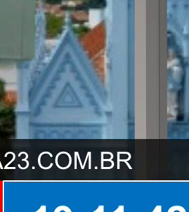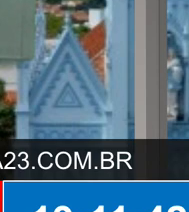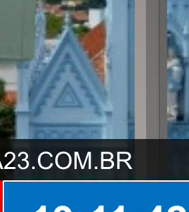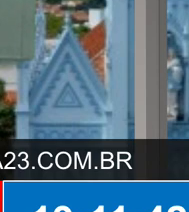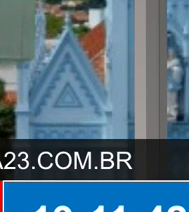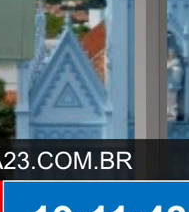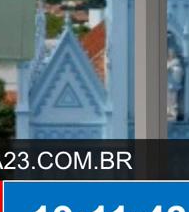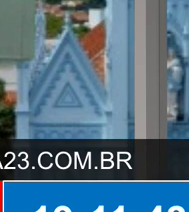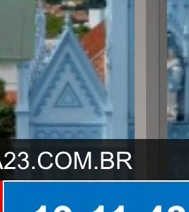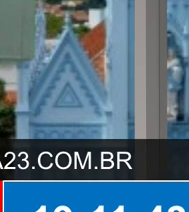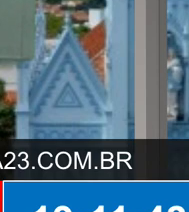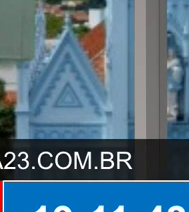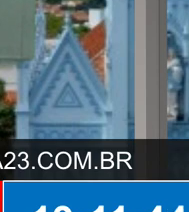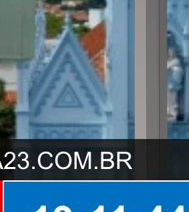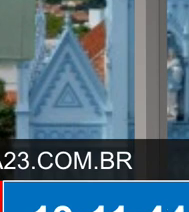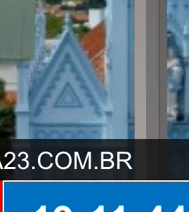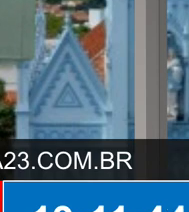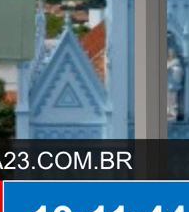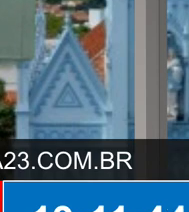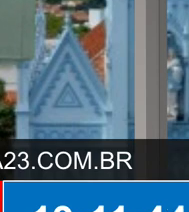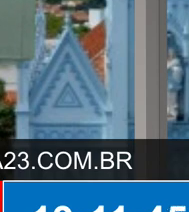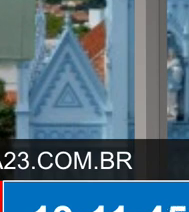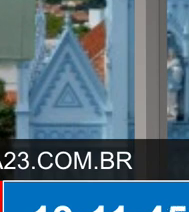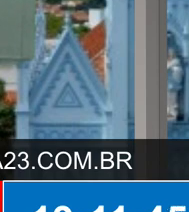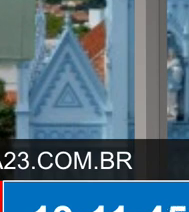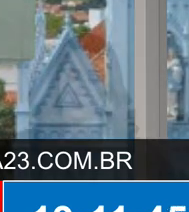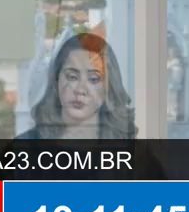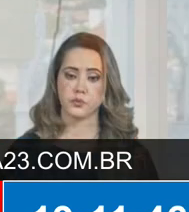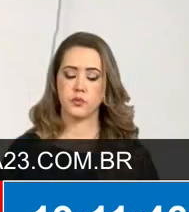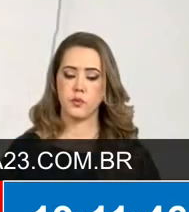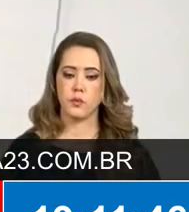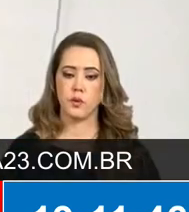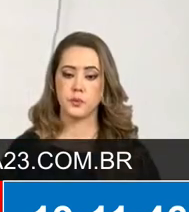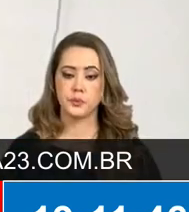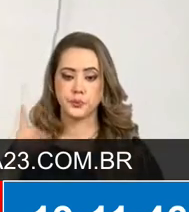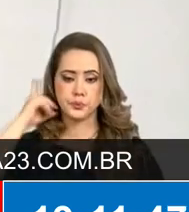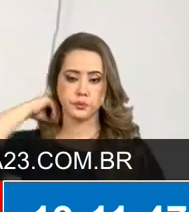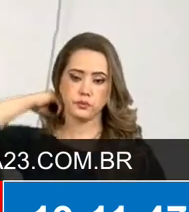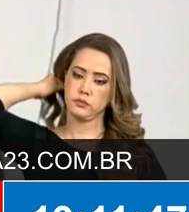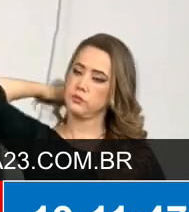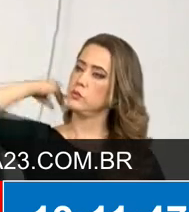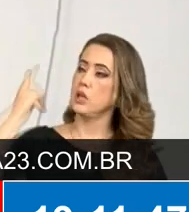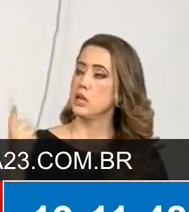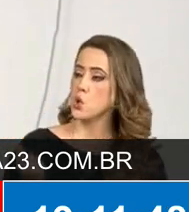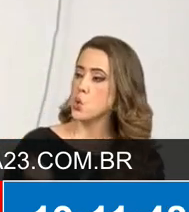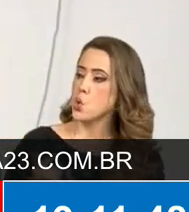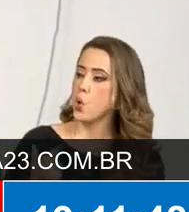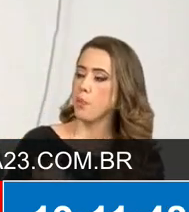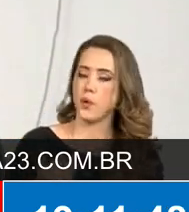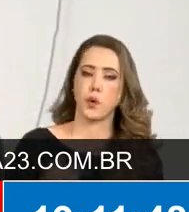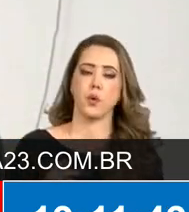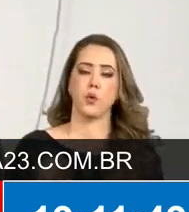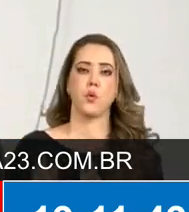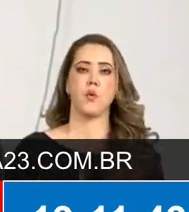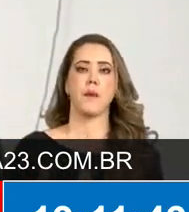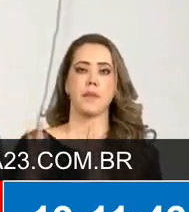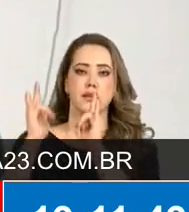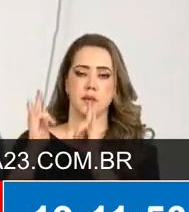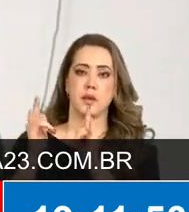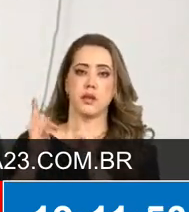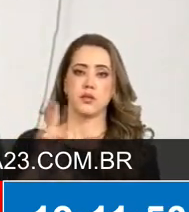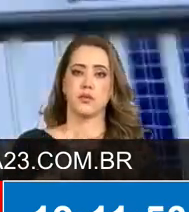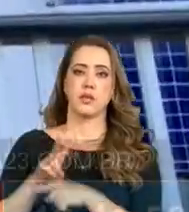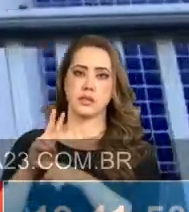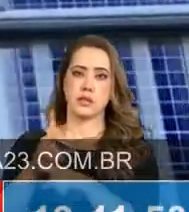da justiça. Veja a reportagem inicialmente. Em maio, Augusto comprou um apartamento financiado após dar 20%